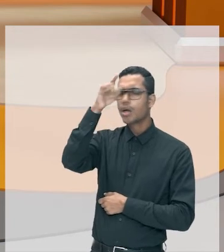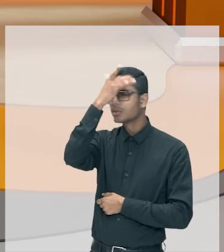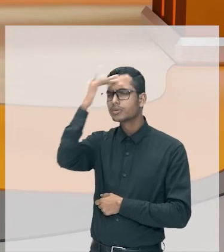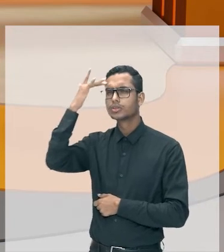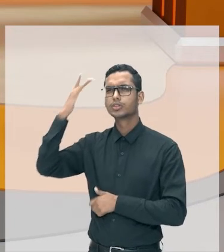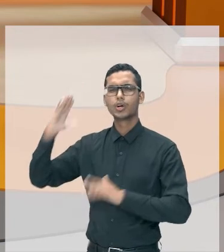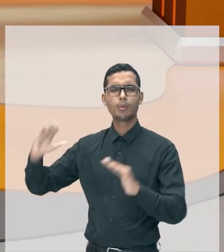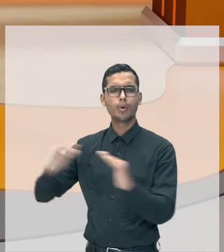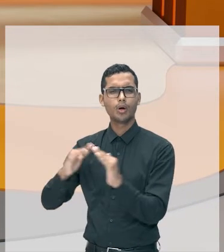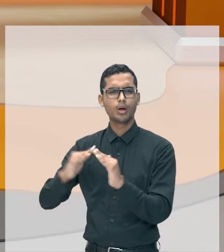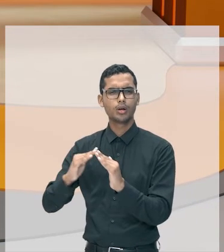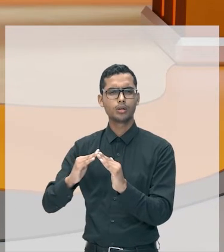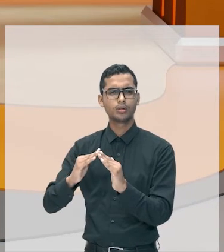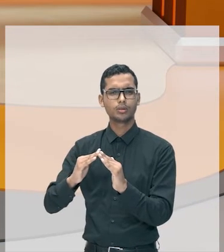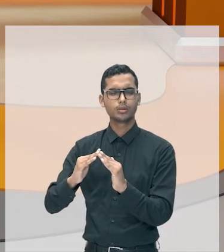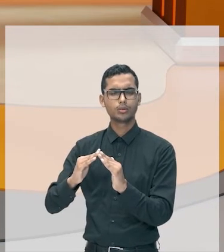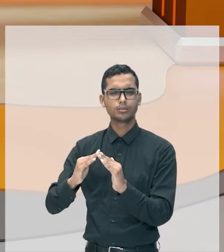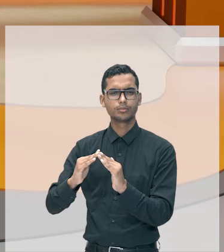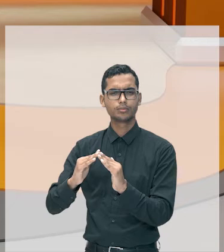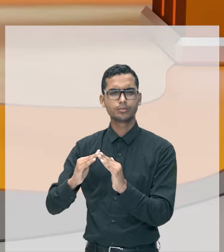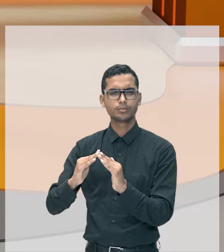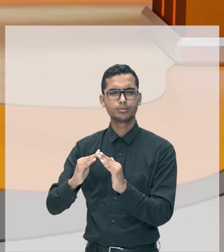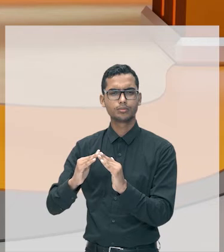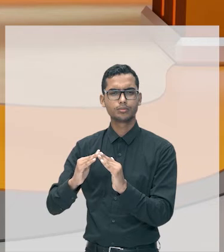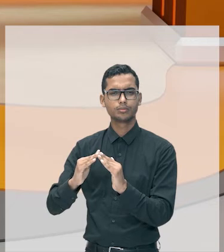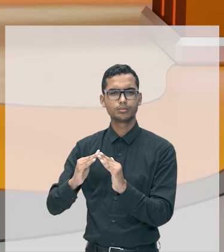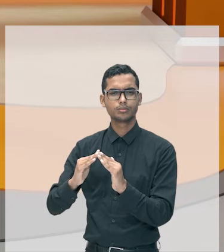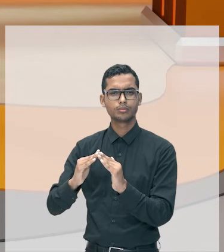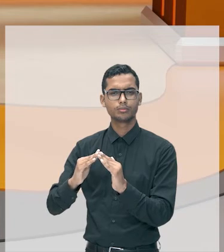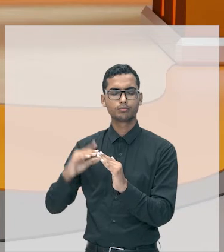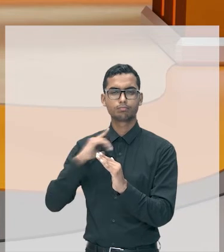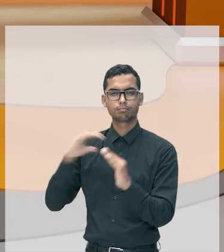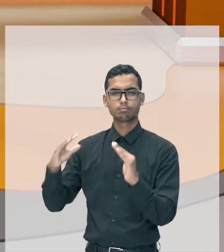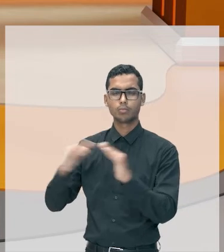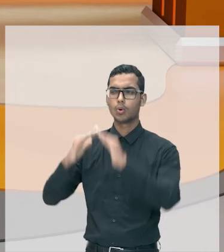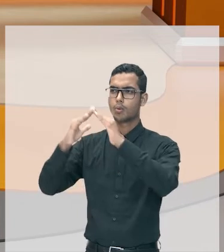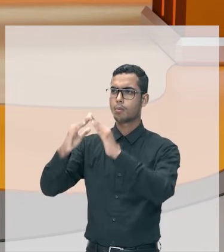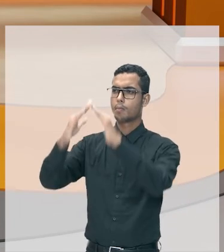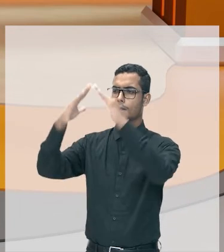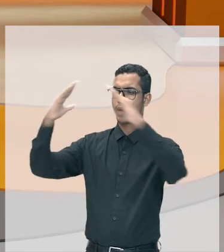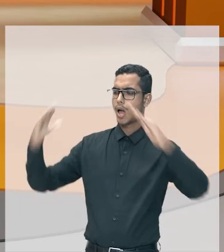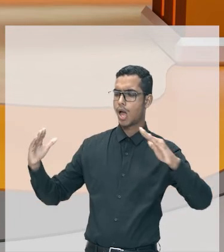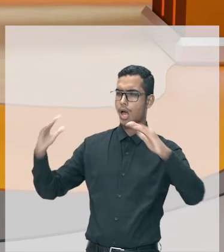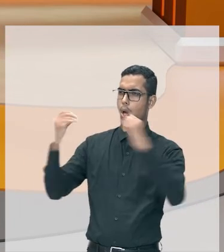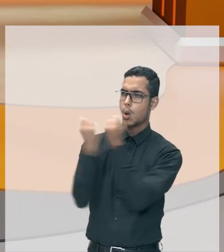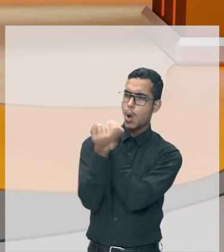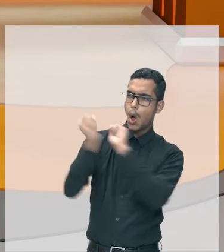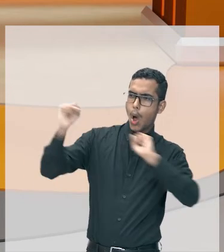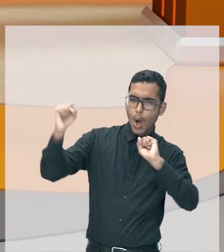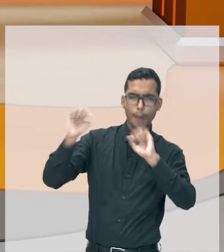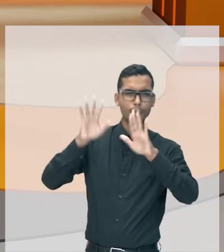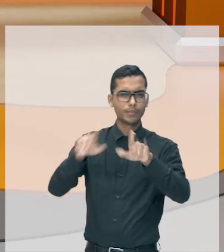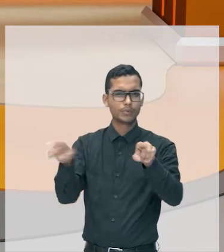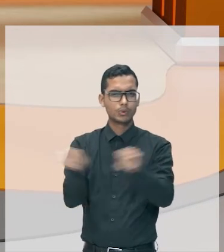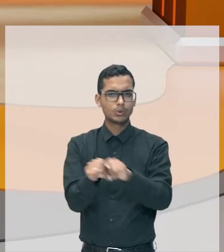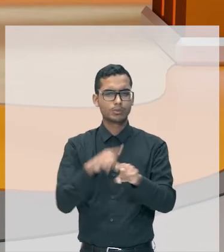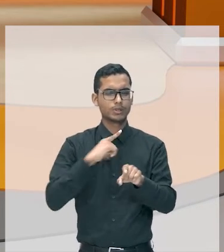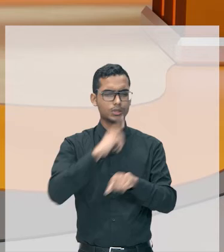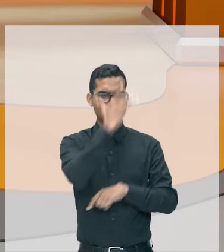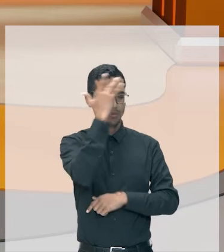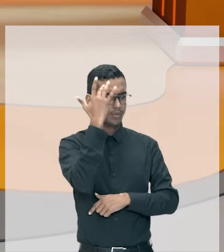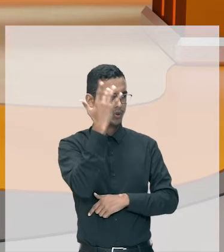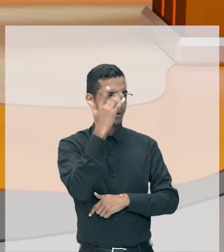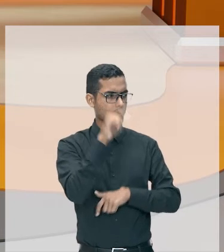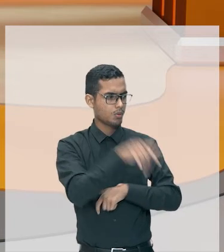em grandes casas, tinha habitações ali fortes, consolidadas, existiam pessoas que ocupavam